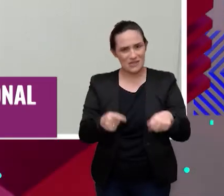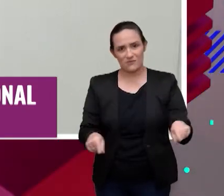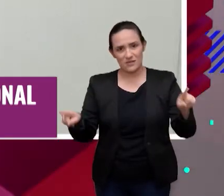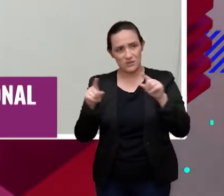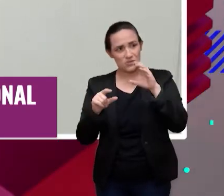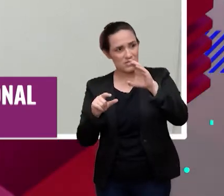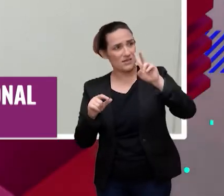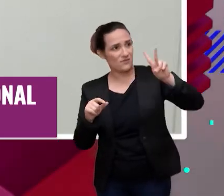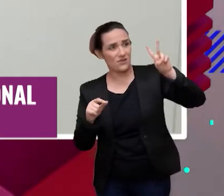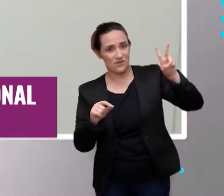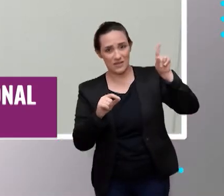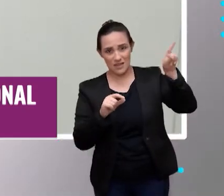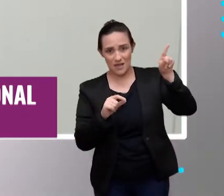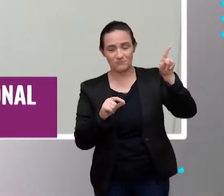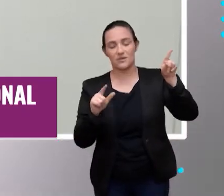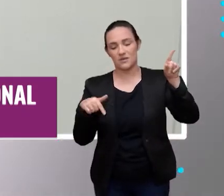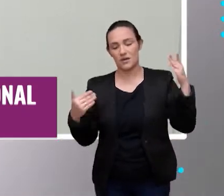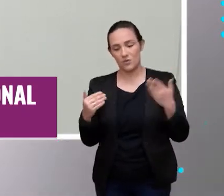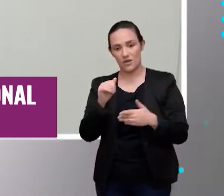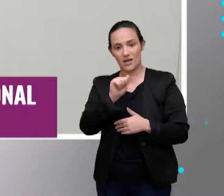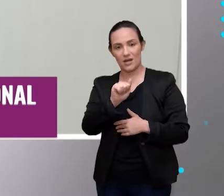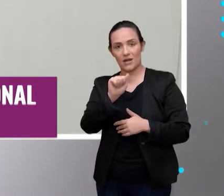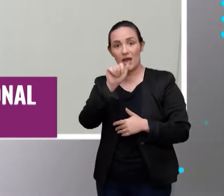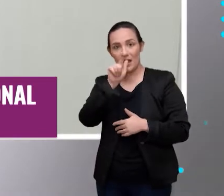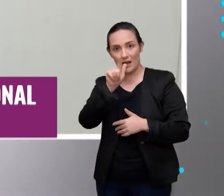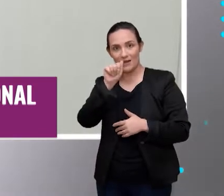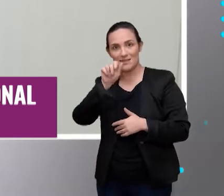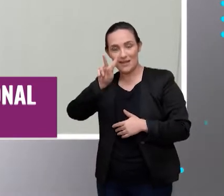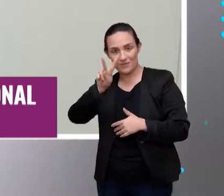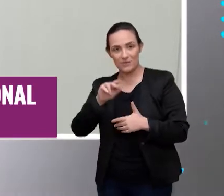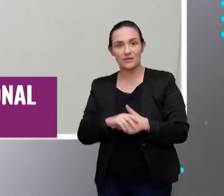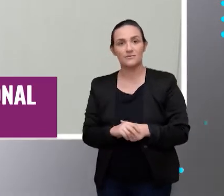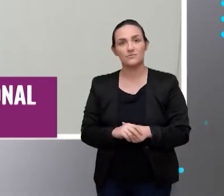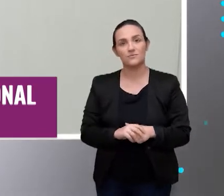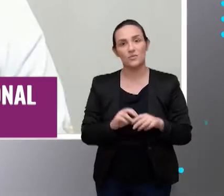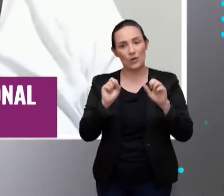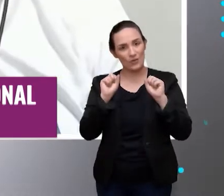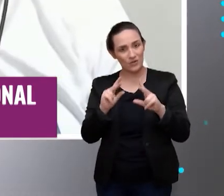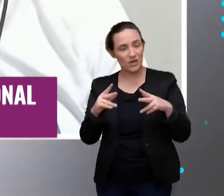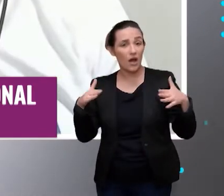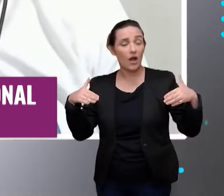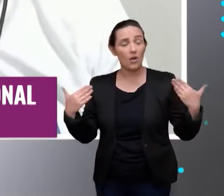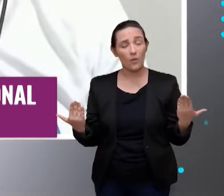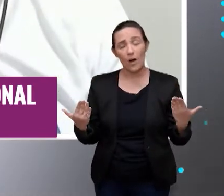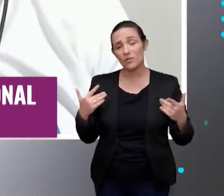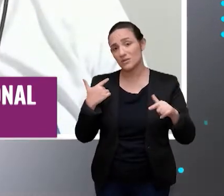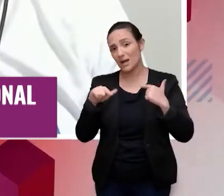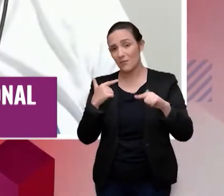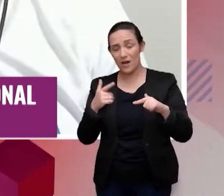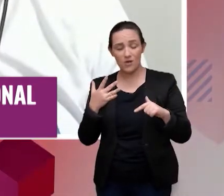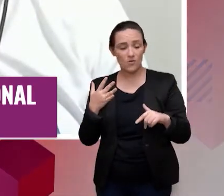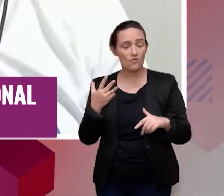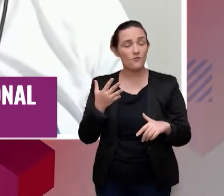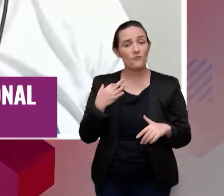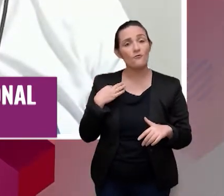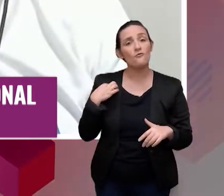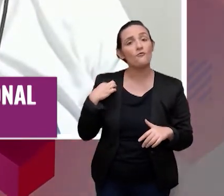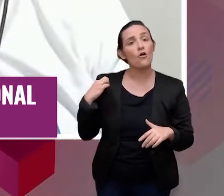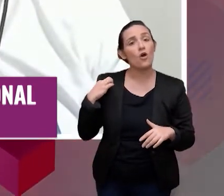Certo, Gerson. E agora vamos falar sobre o trabalho voluntário de vocês, porque é muito importante que a